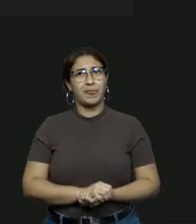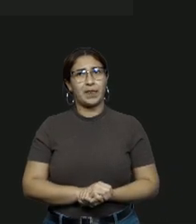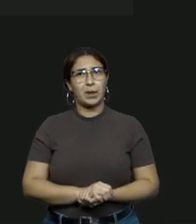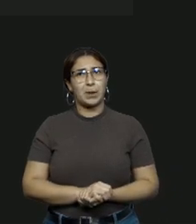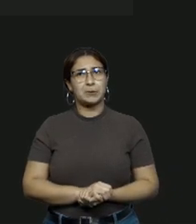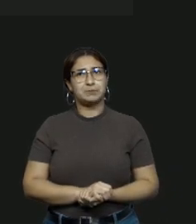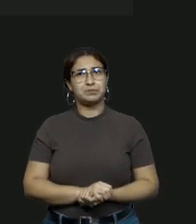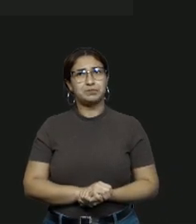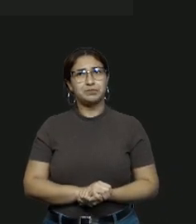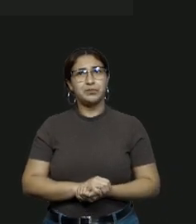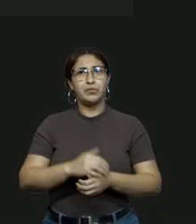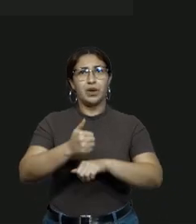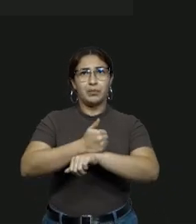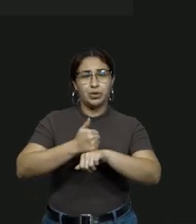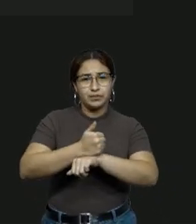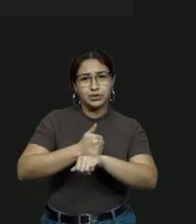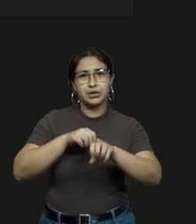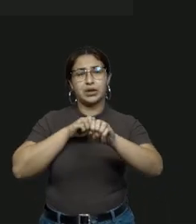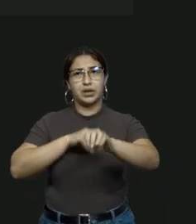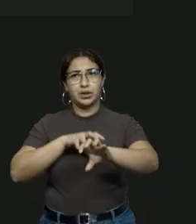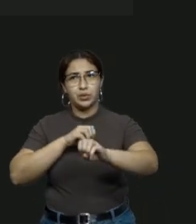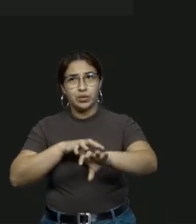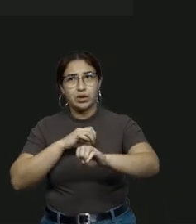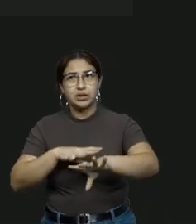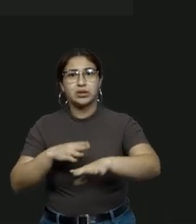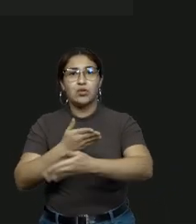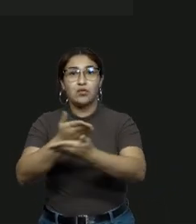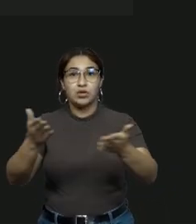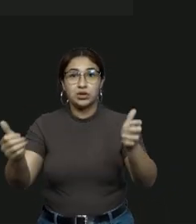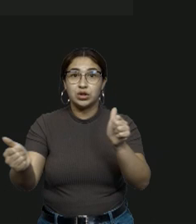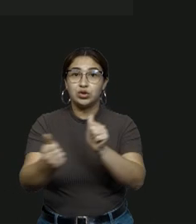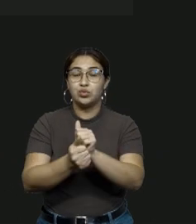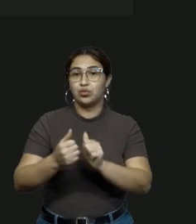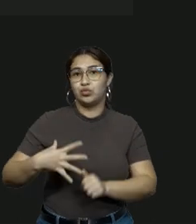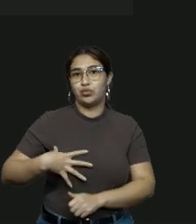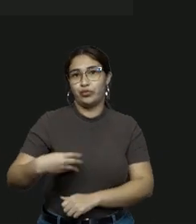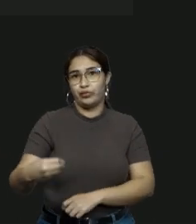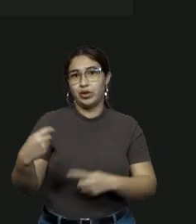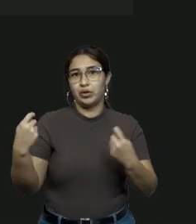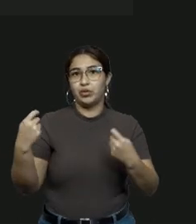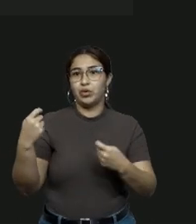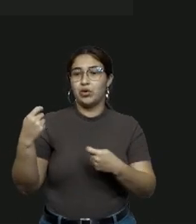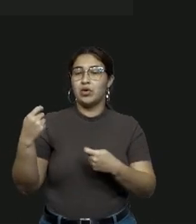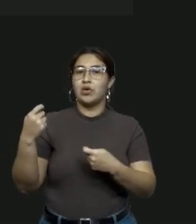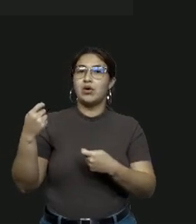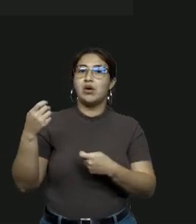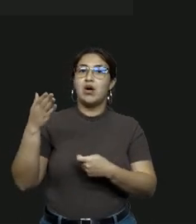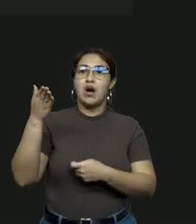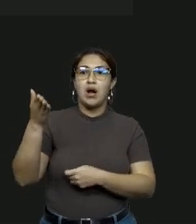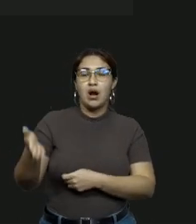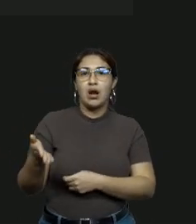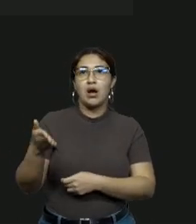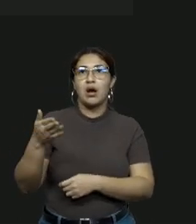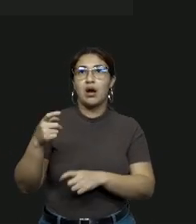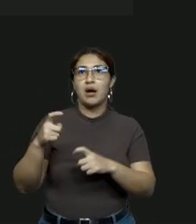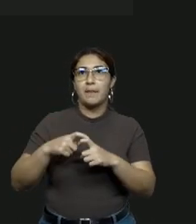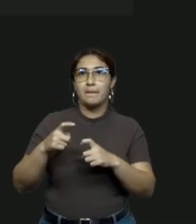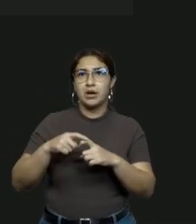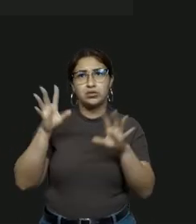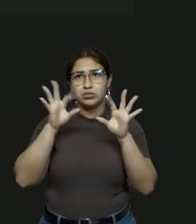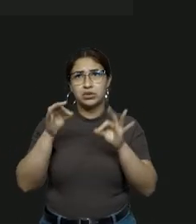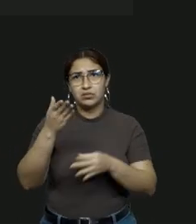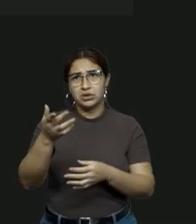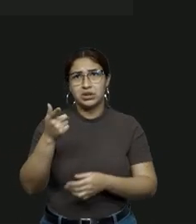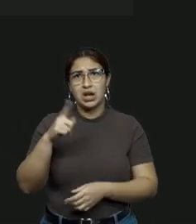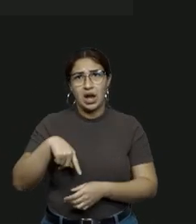profissionais da educação acompanha seus filhos no médico não sei se tu é pai se